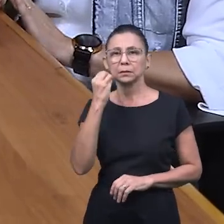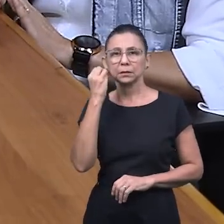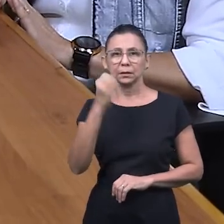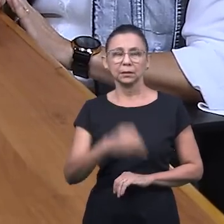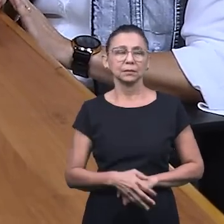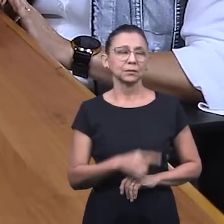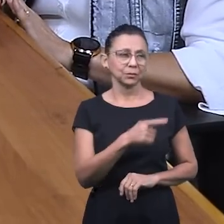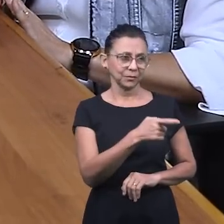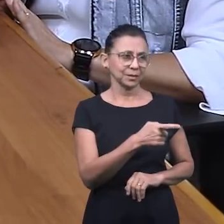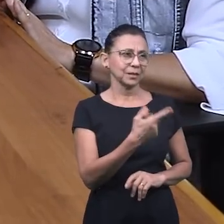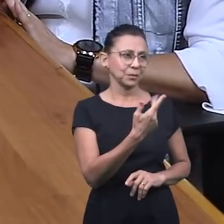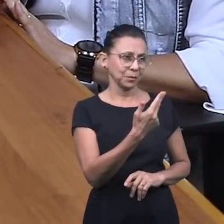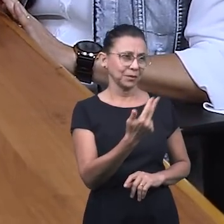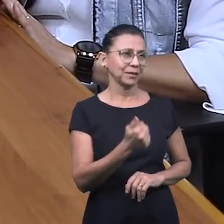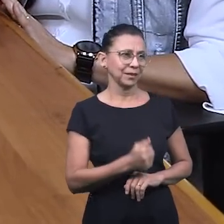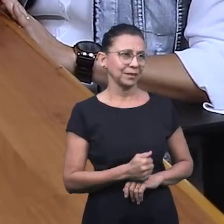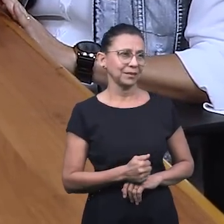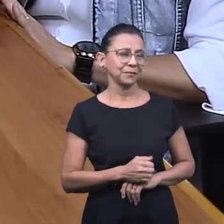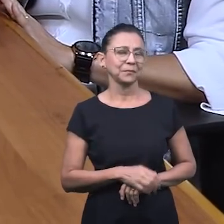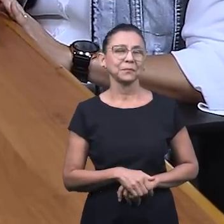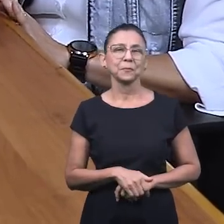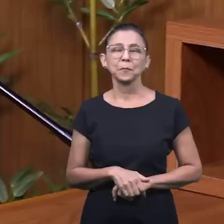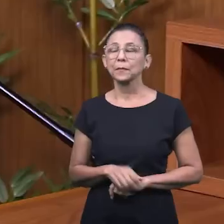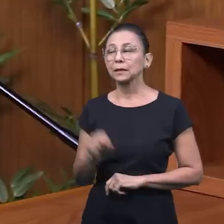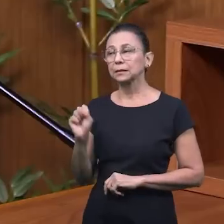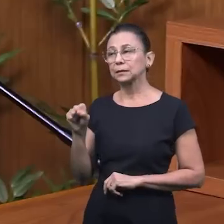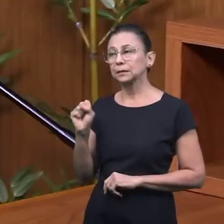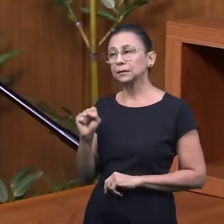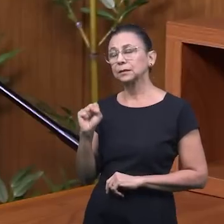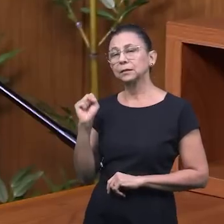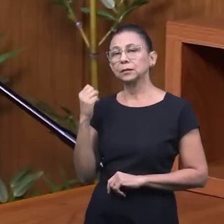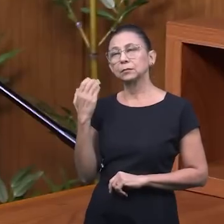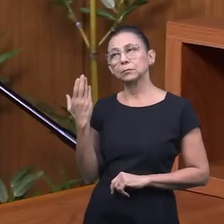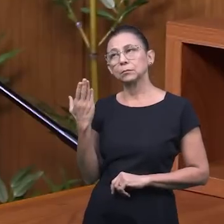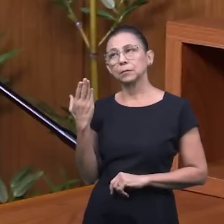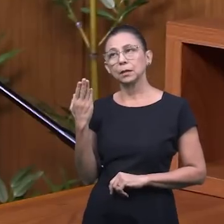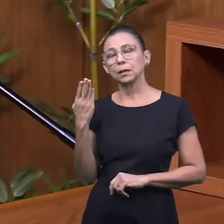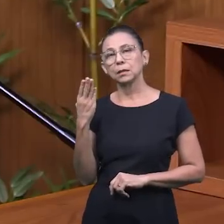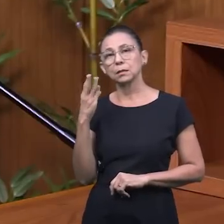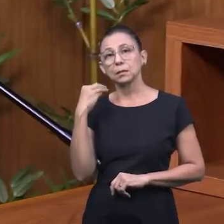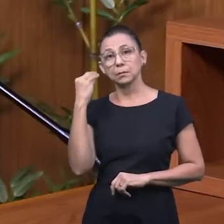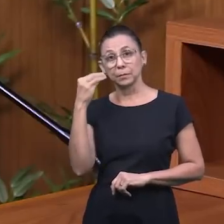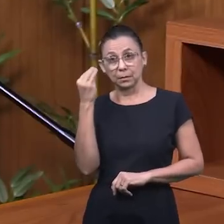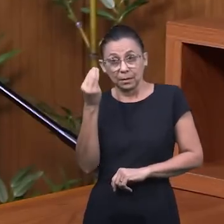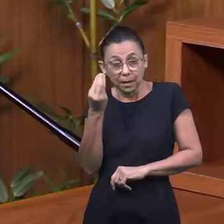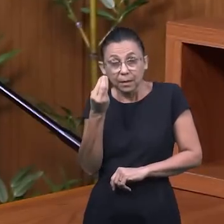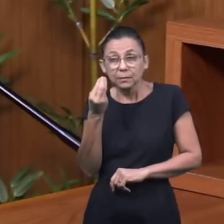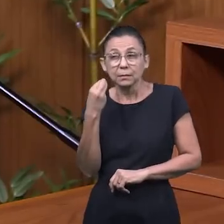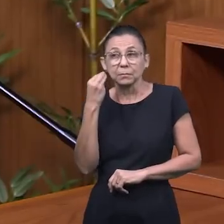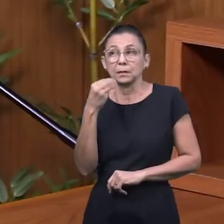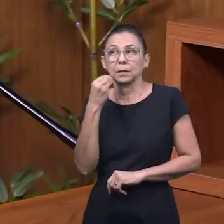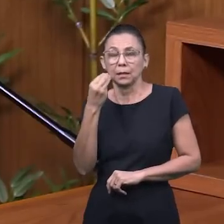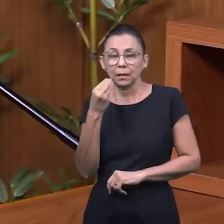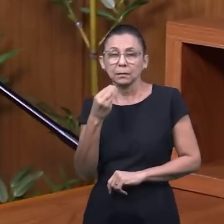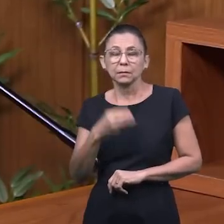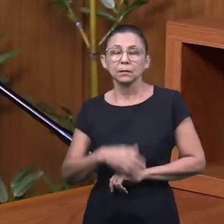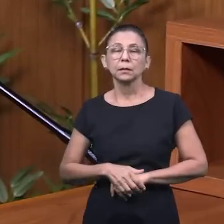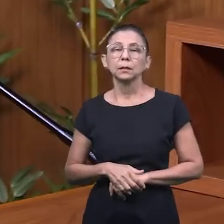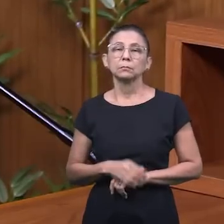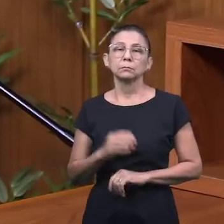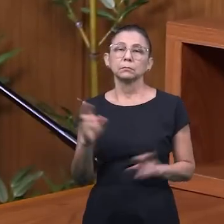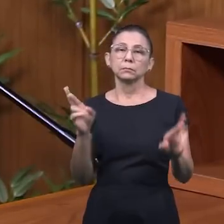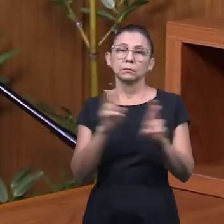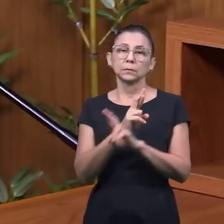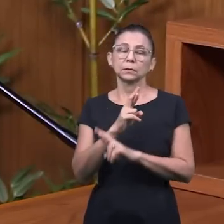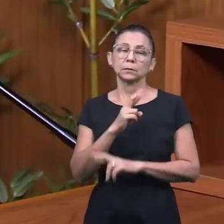que com você não tenha sido diferente, né? Isso mesmo. Mas a maior experiência que eu posso dizer que eu tive ali com relação à